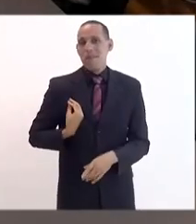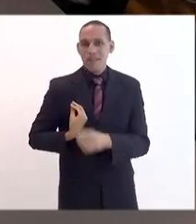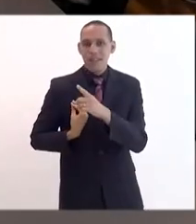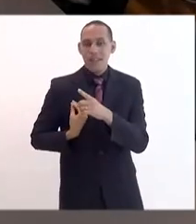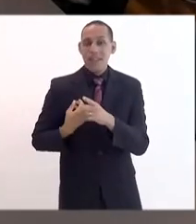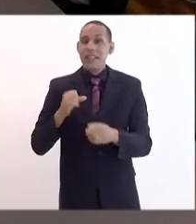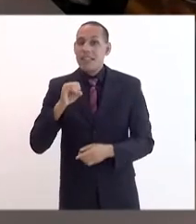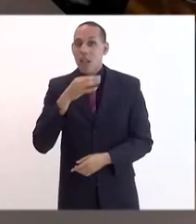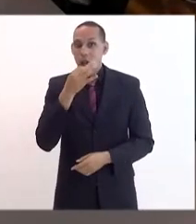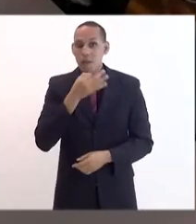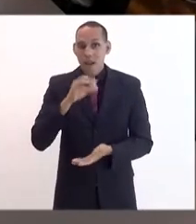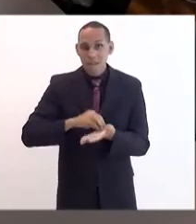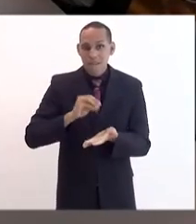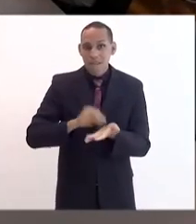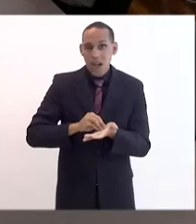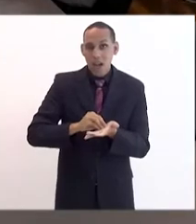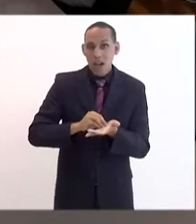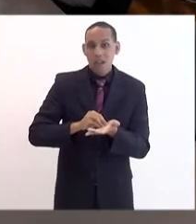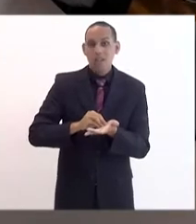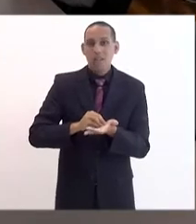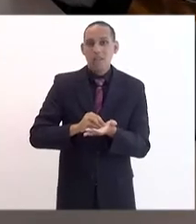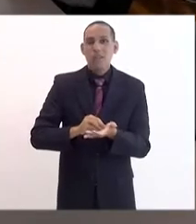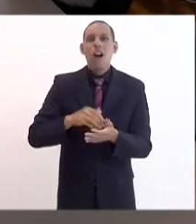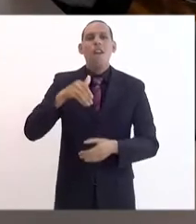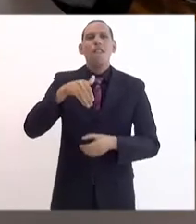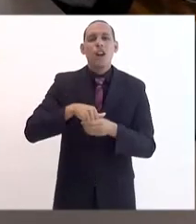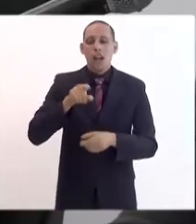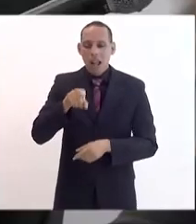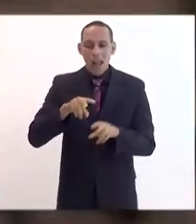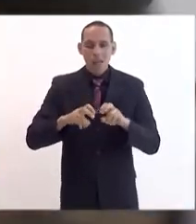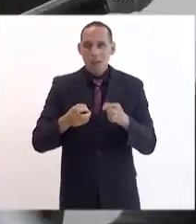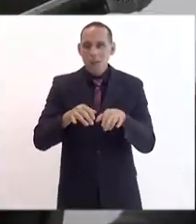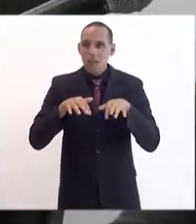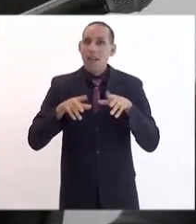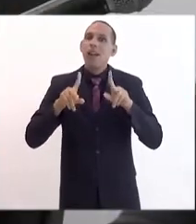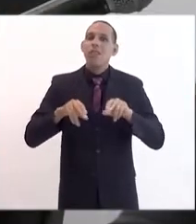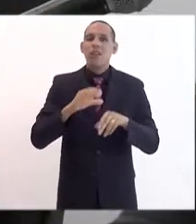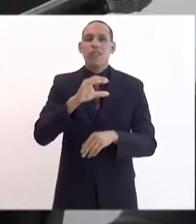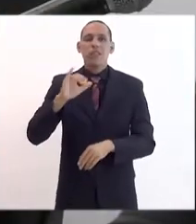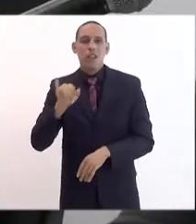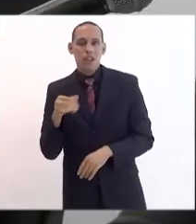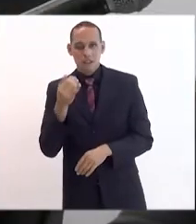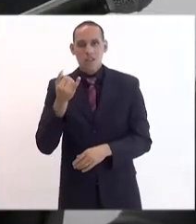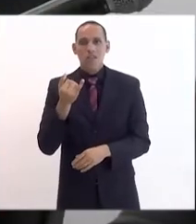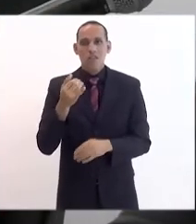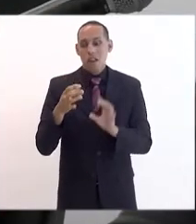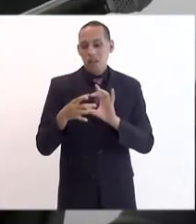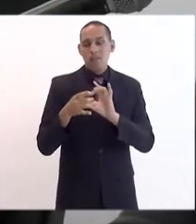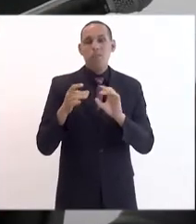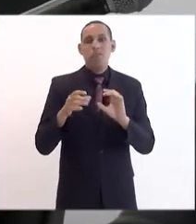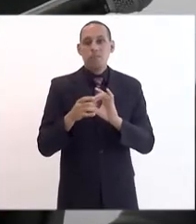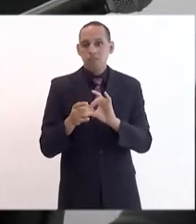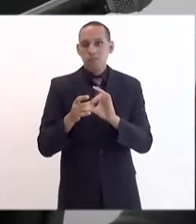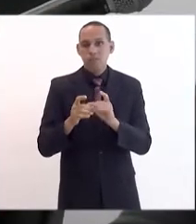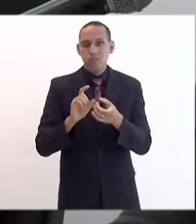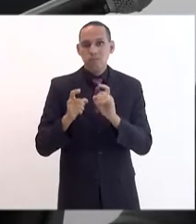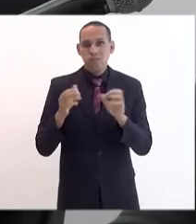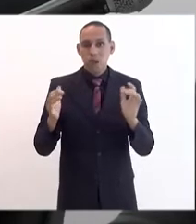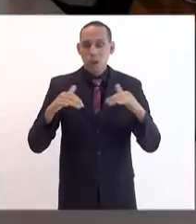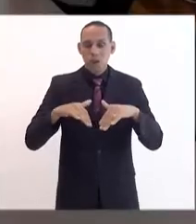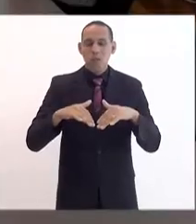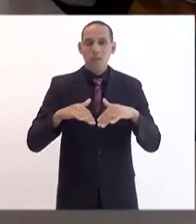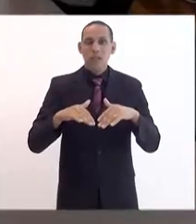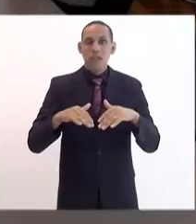de parecer, votou em plenário, como se naquele exato minuto a CCJ está reunida. Na ausência, conta